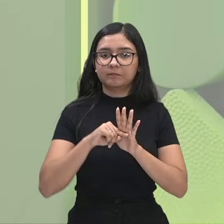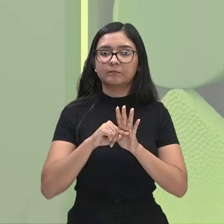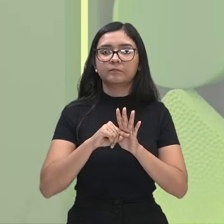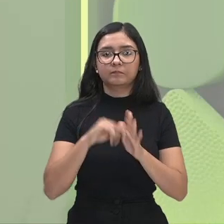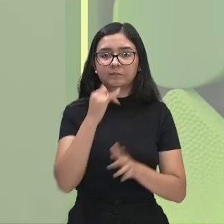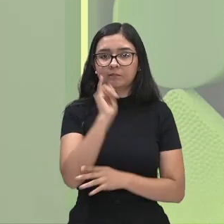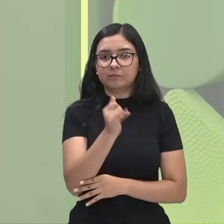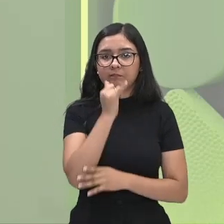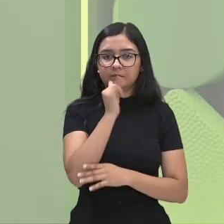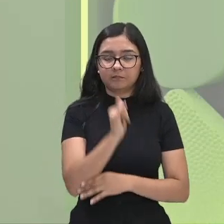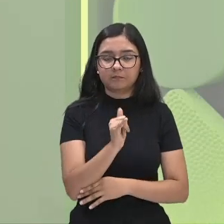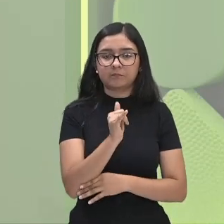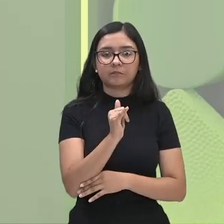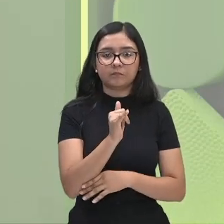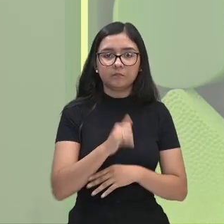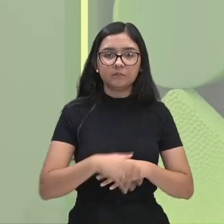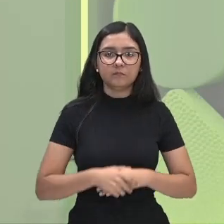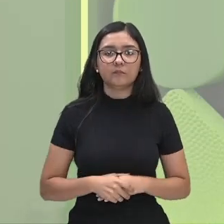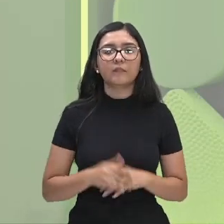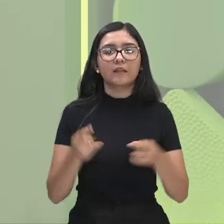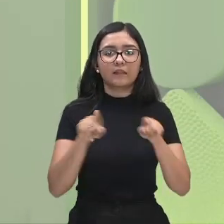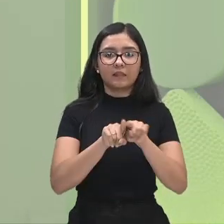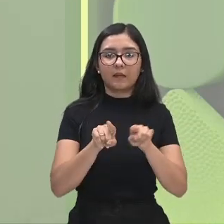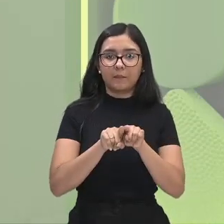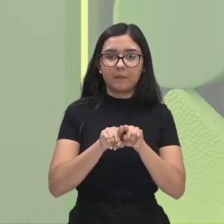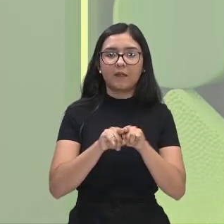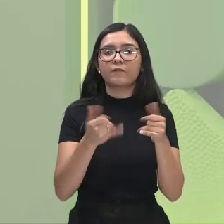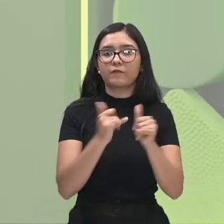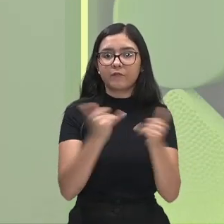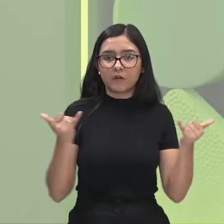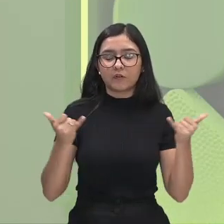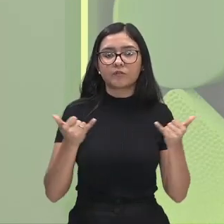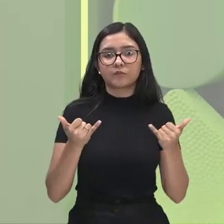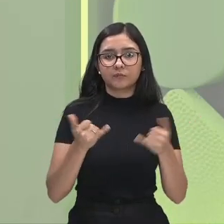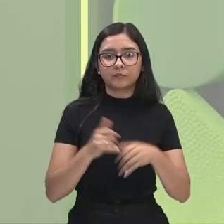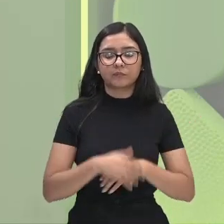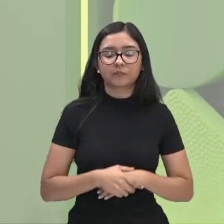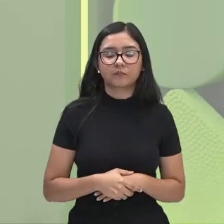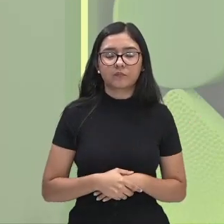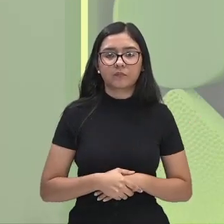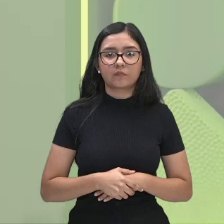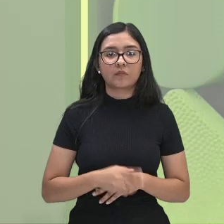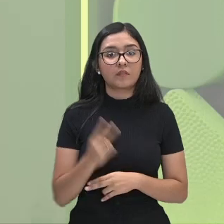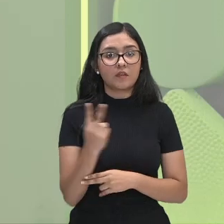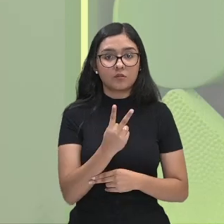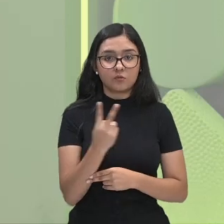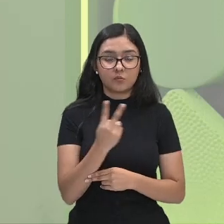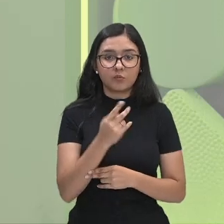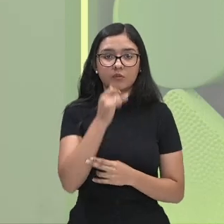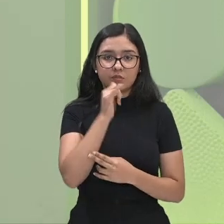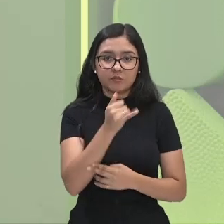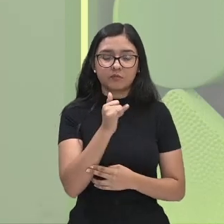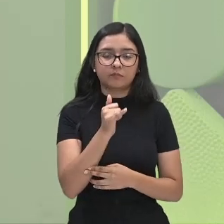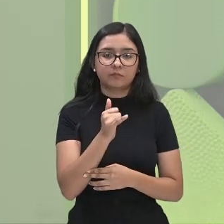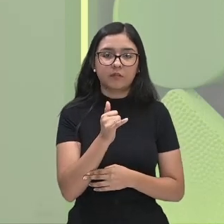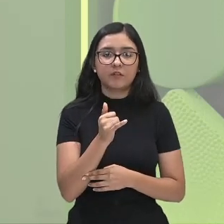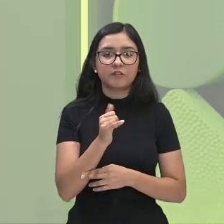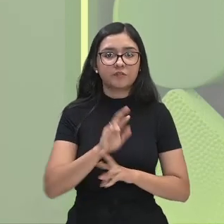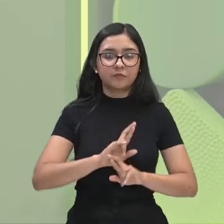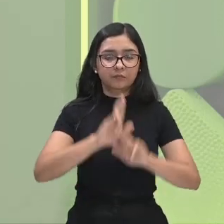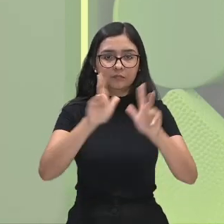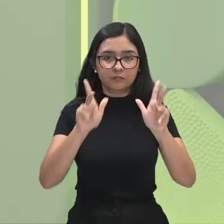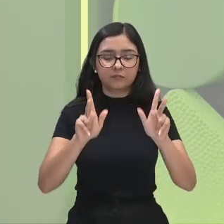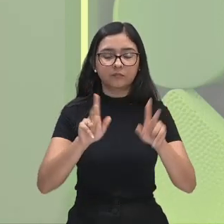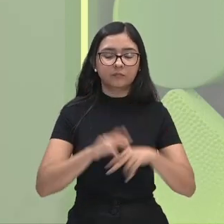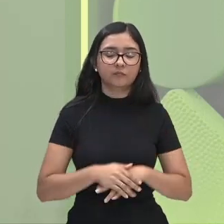é sempre sentidos opostos. As forças, né, que atuam nas duas cargas sempre vão ter sentidos opostos.